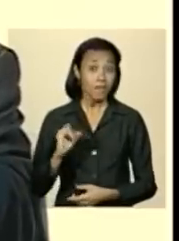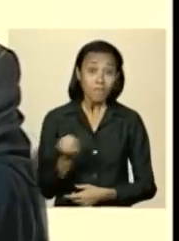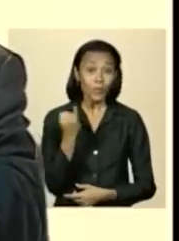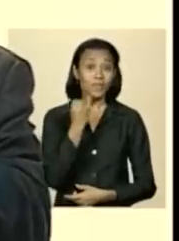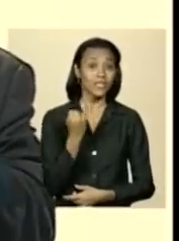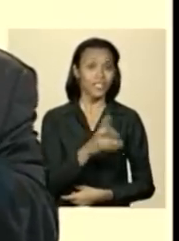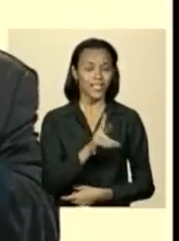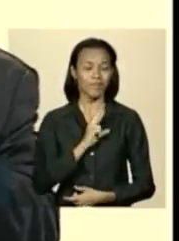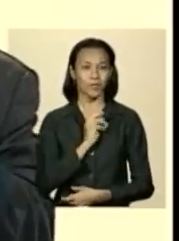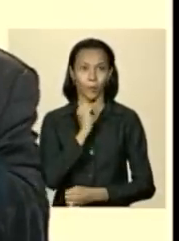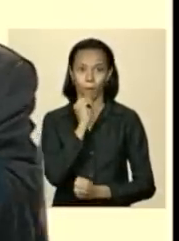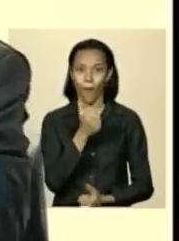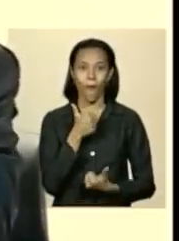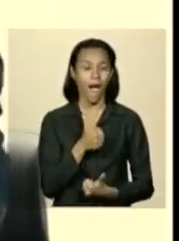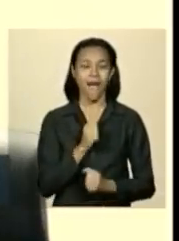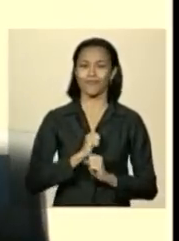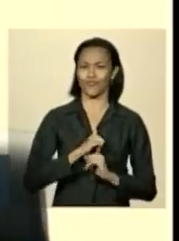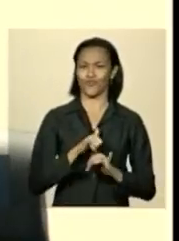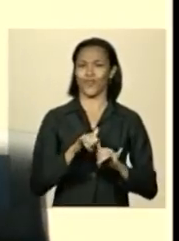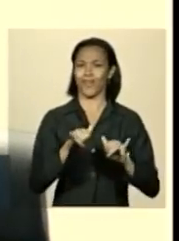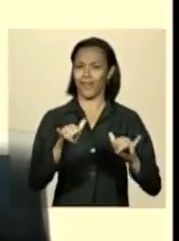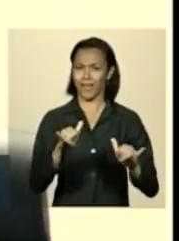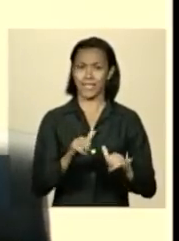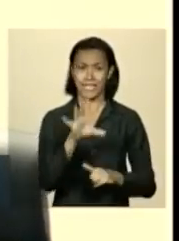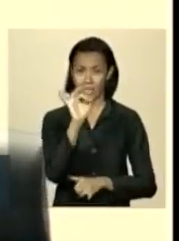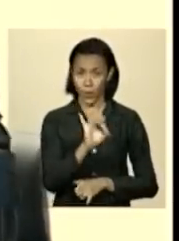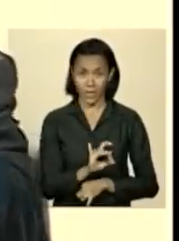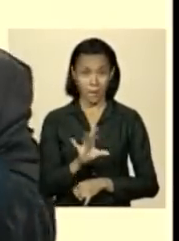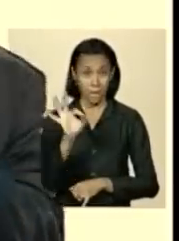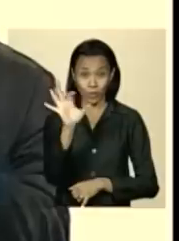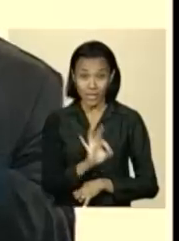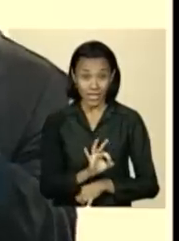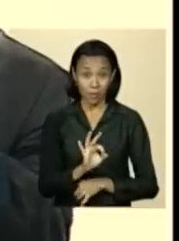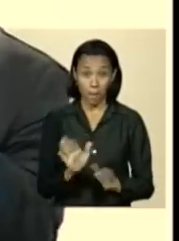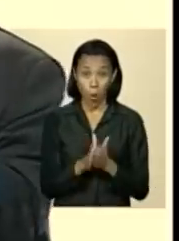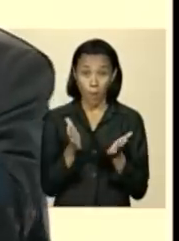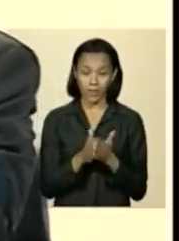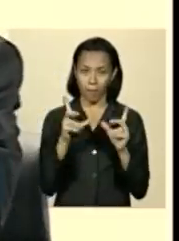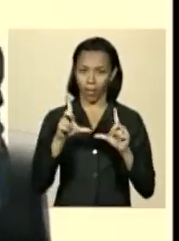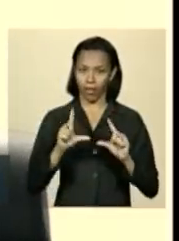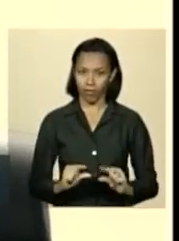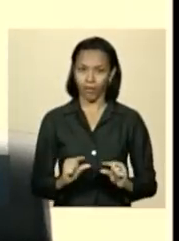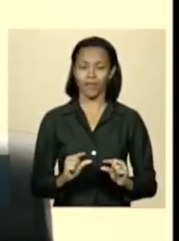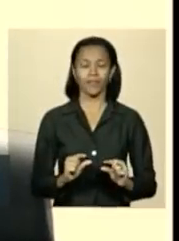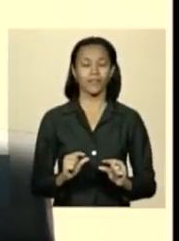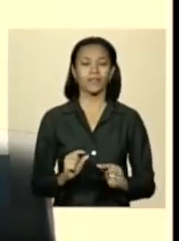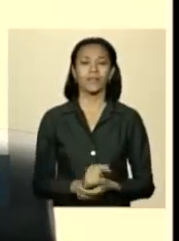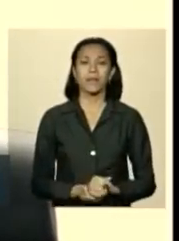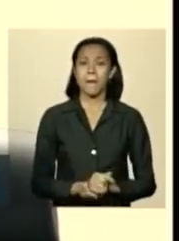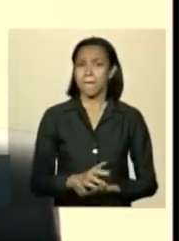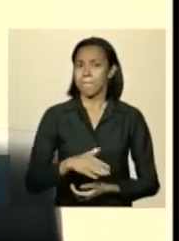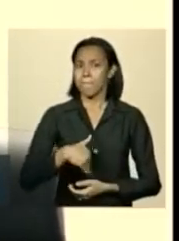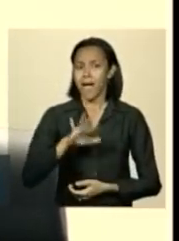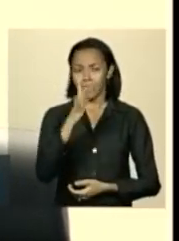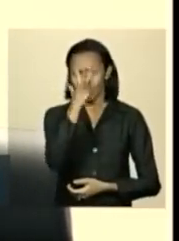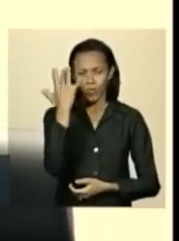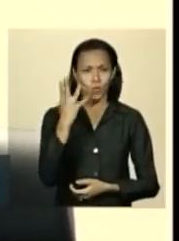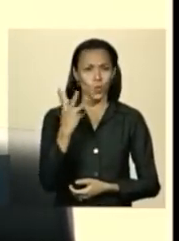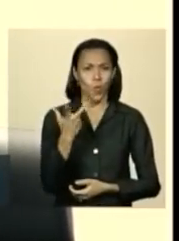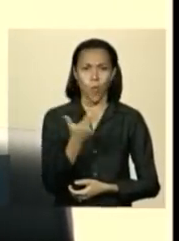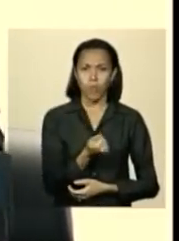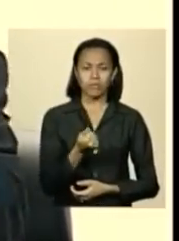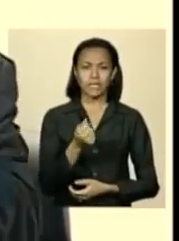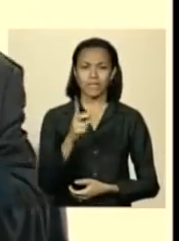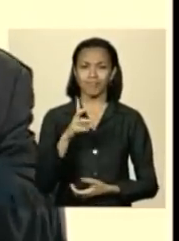resultados como uma redução de mais de 50% da pobreza com uma inclusão de 40 milhões de pessoas que saíram dos segmentos d